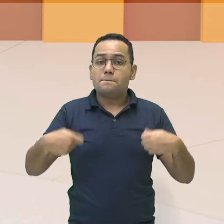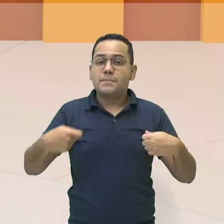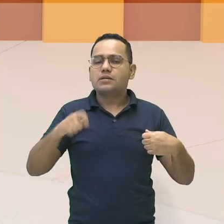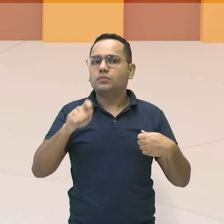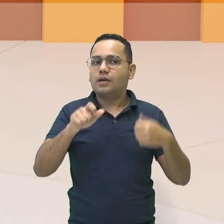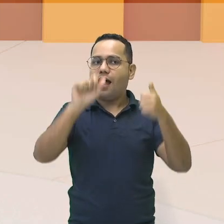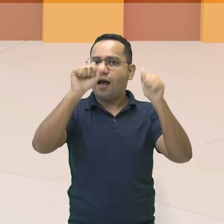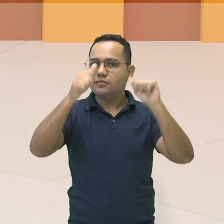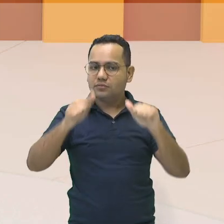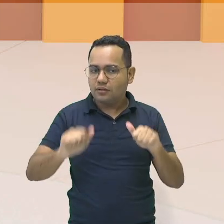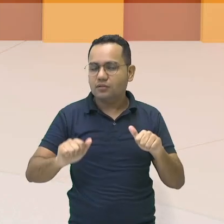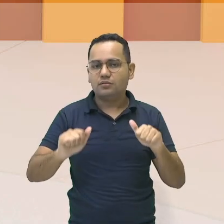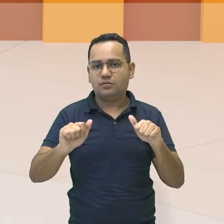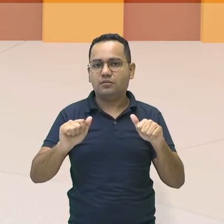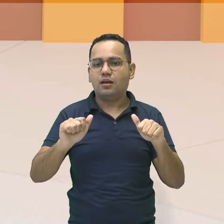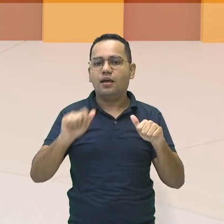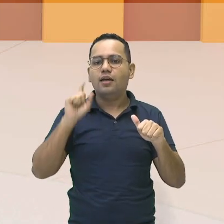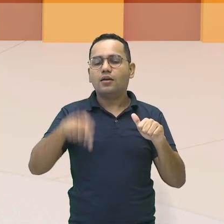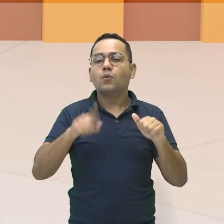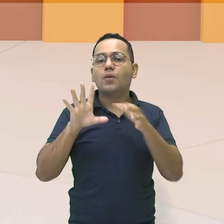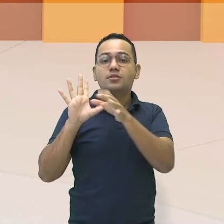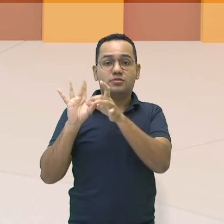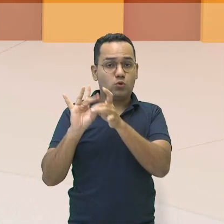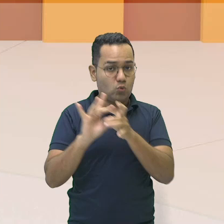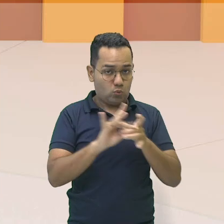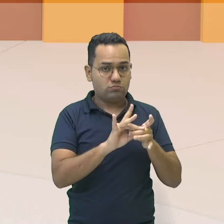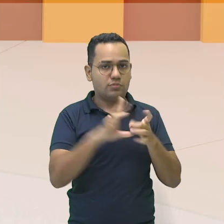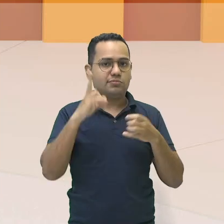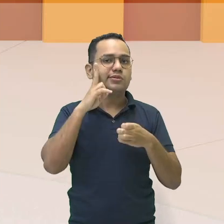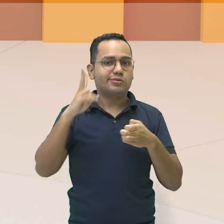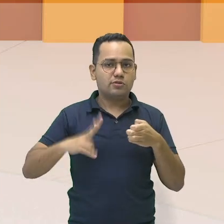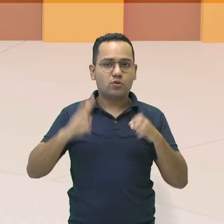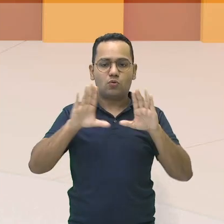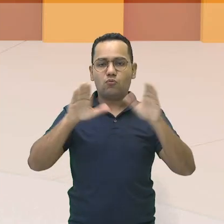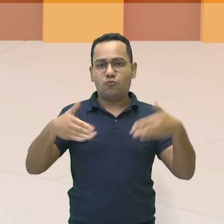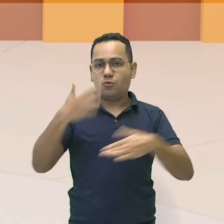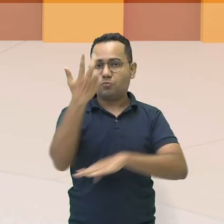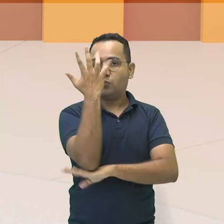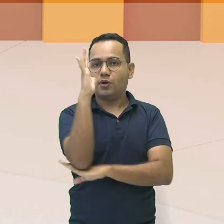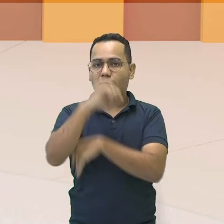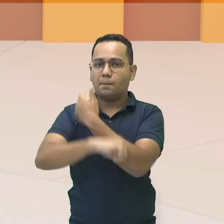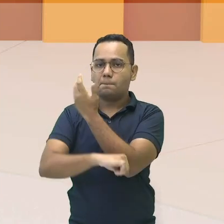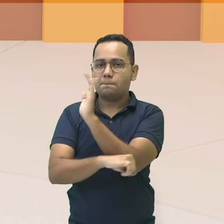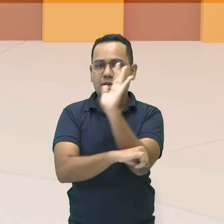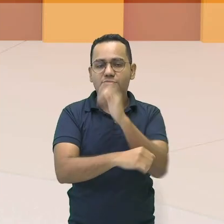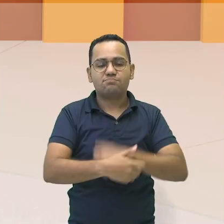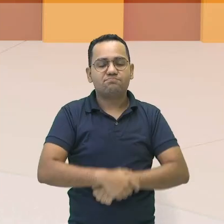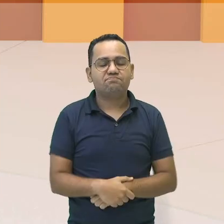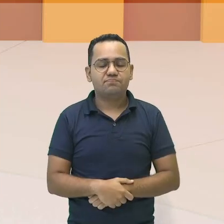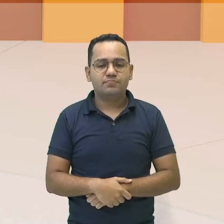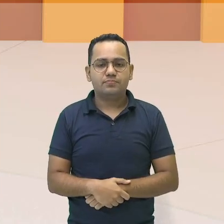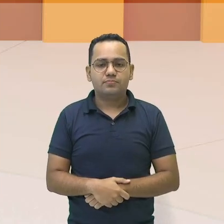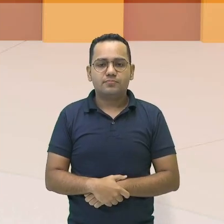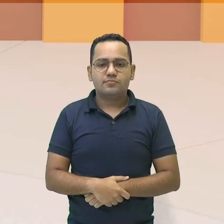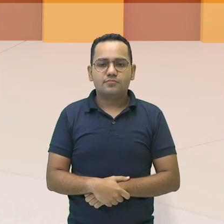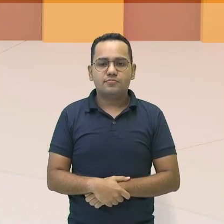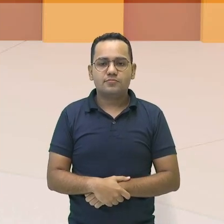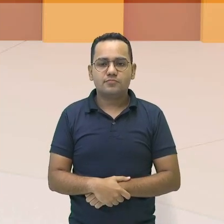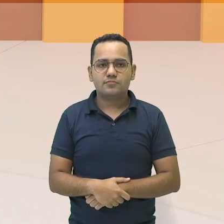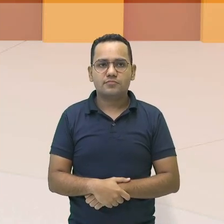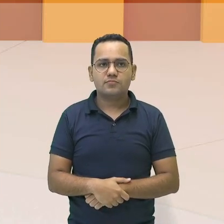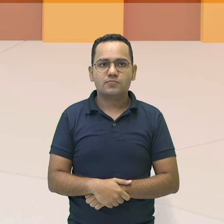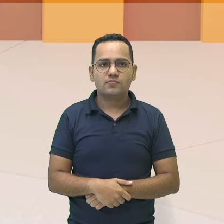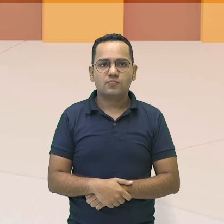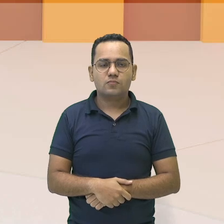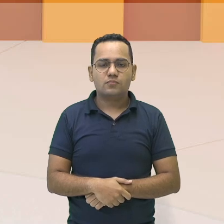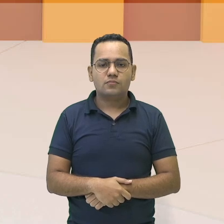questões voltadas ao meio ambiente, tá certo? Quero destacar um ponto que eu considero importante aqui para vocês, é